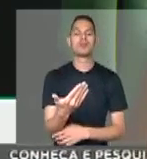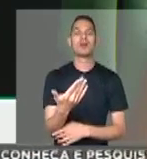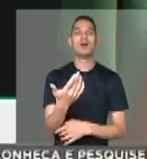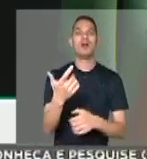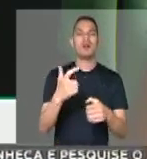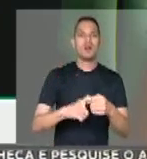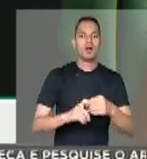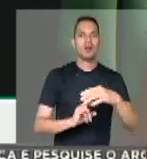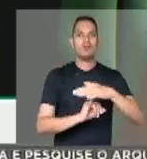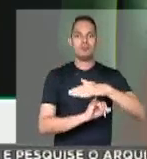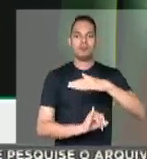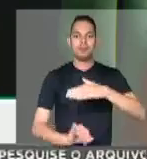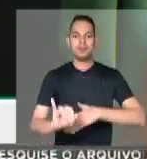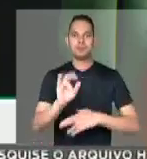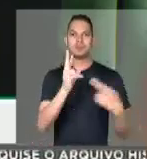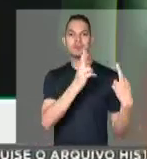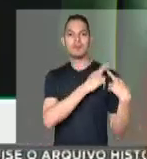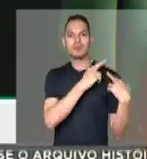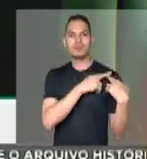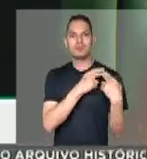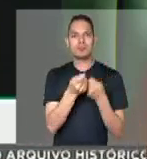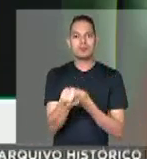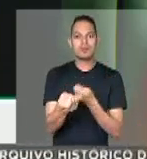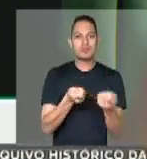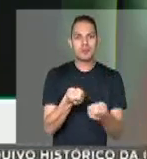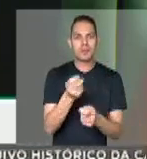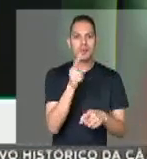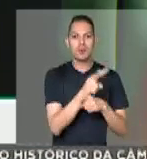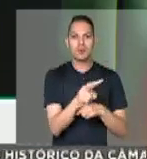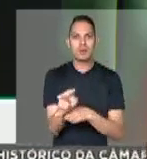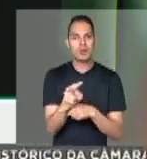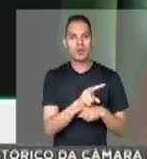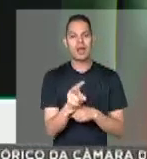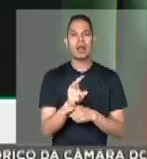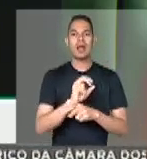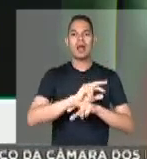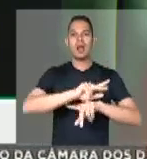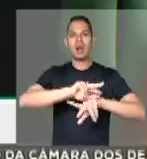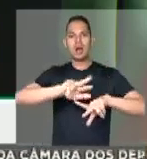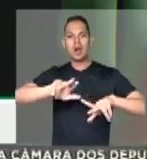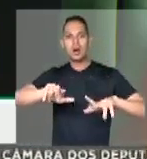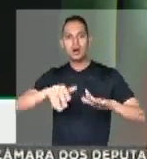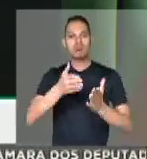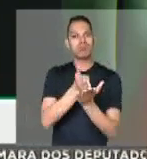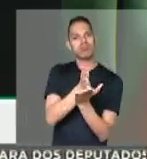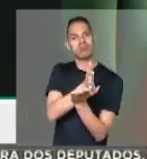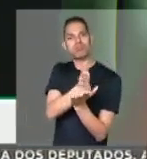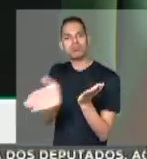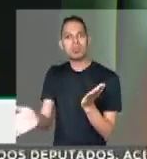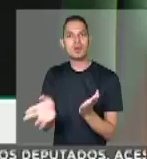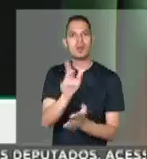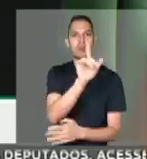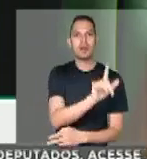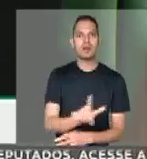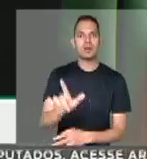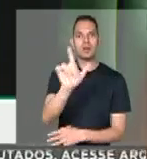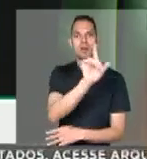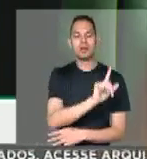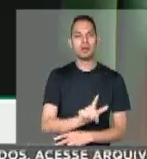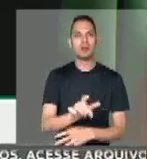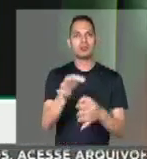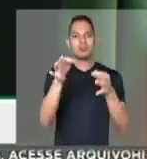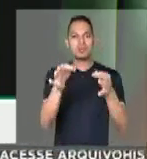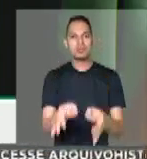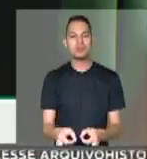órgãos, instituições responsáveis por fiscalizar atos que desviem a lógica do bom senso, ao Ministério Público